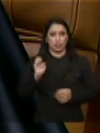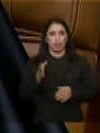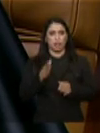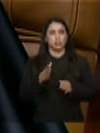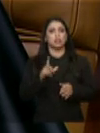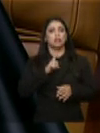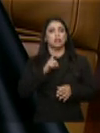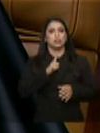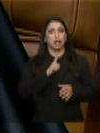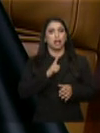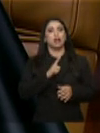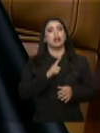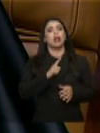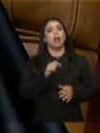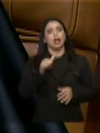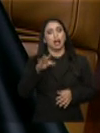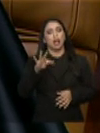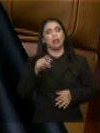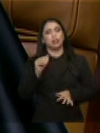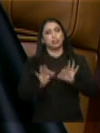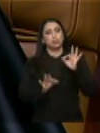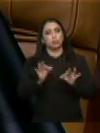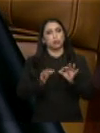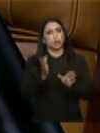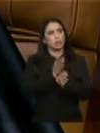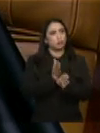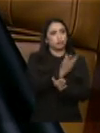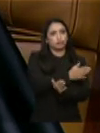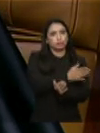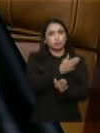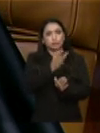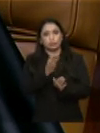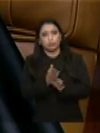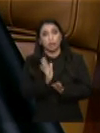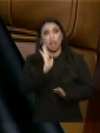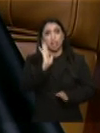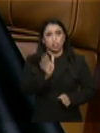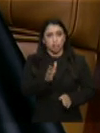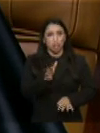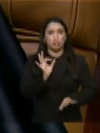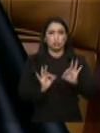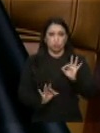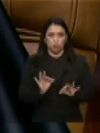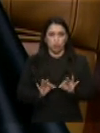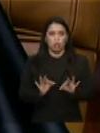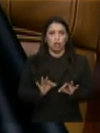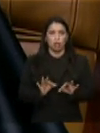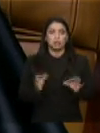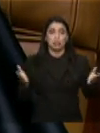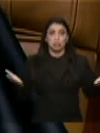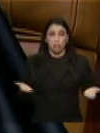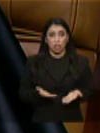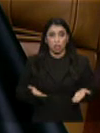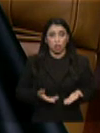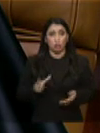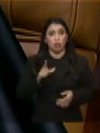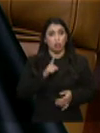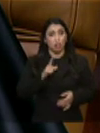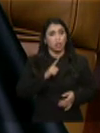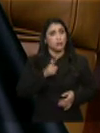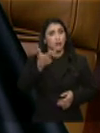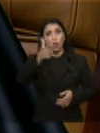data da publicação, data de julgamento de caso concreto, pelo menos para os casos julgados até presente data, que ela impacta